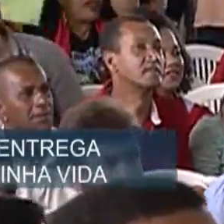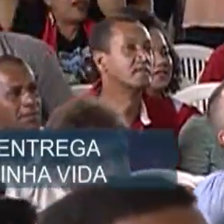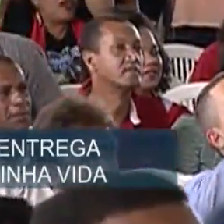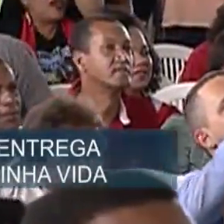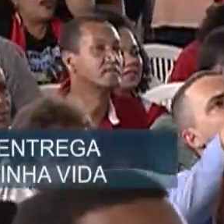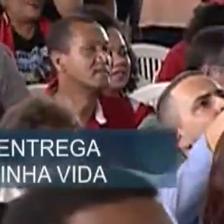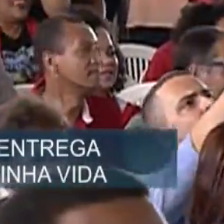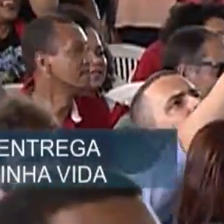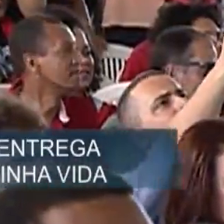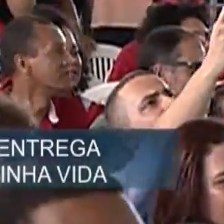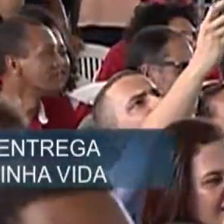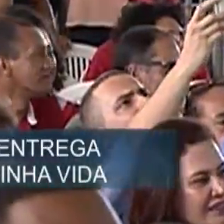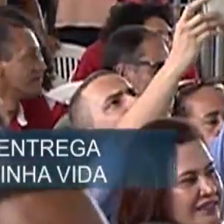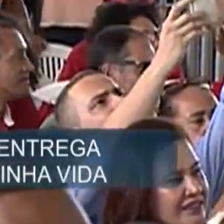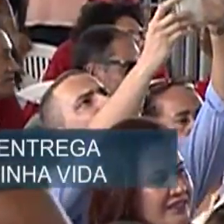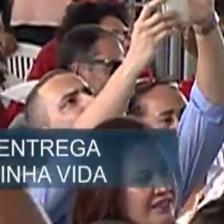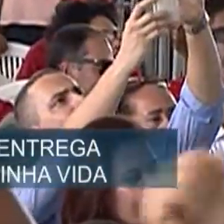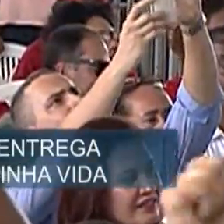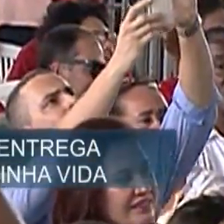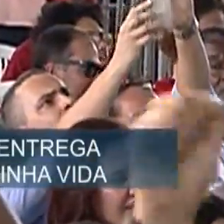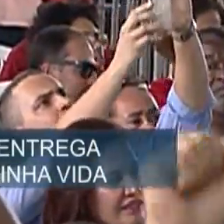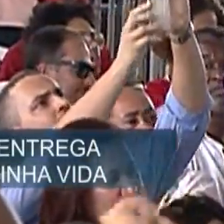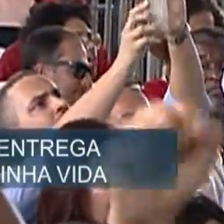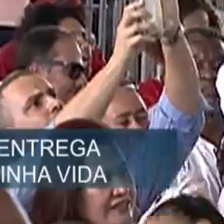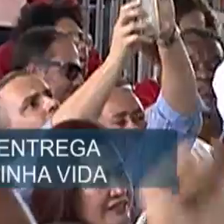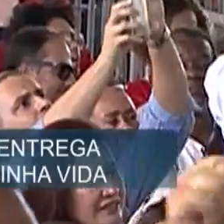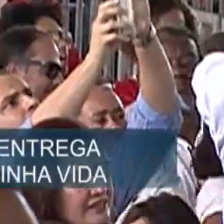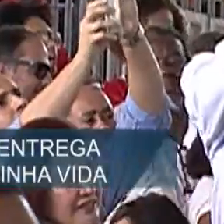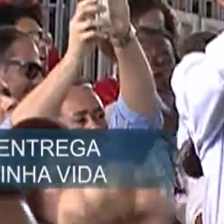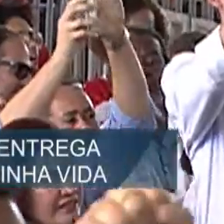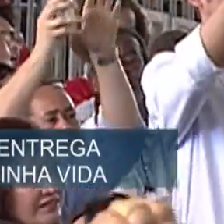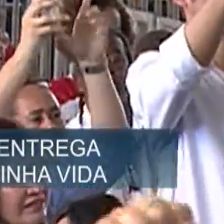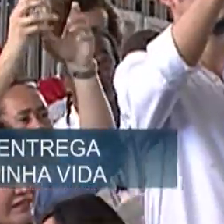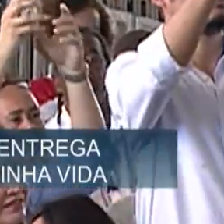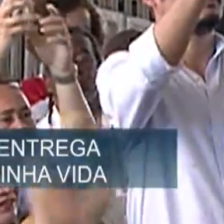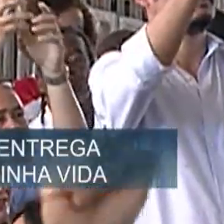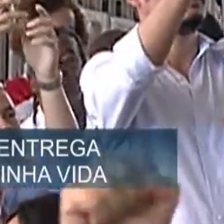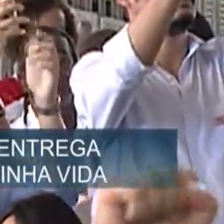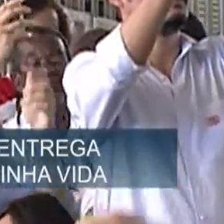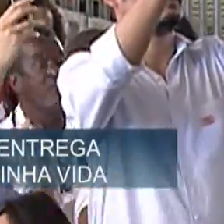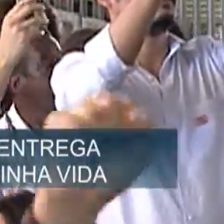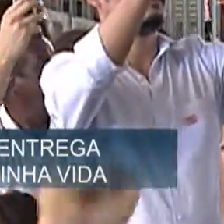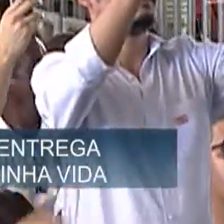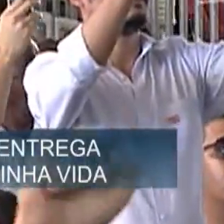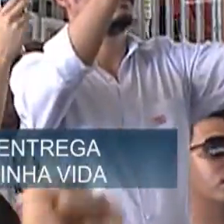Thank you.